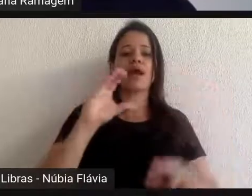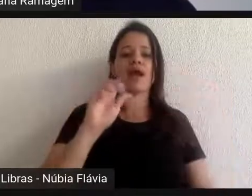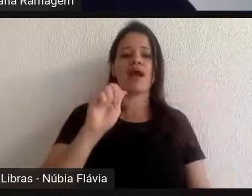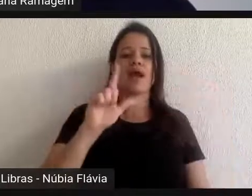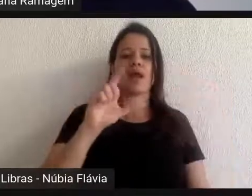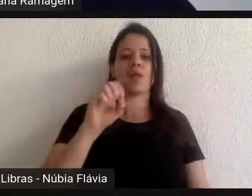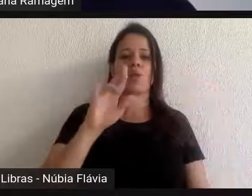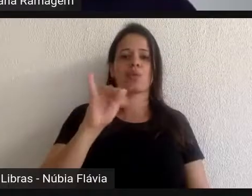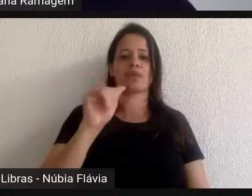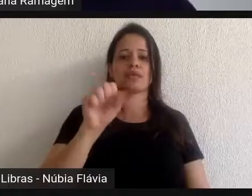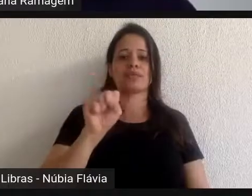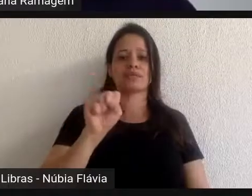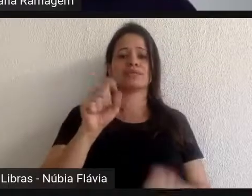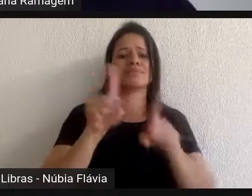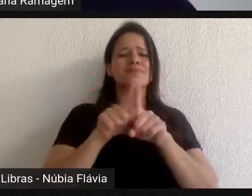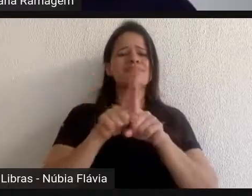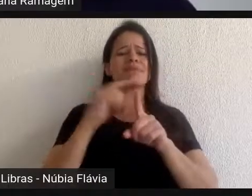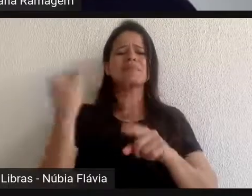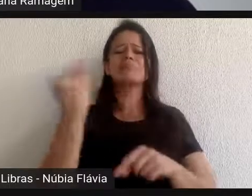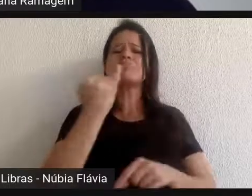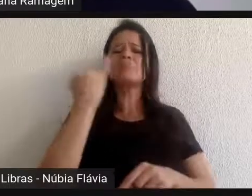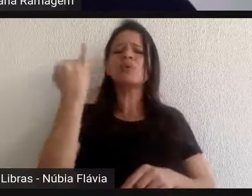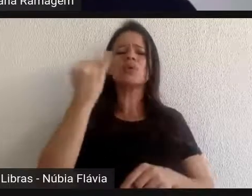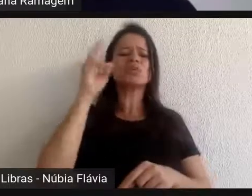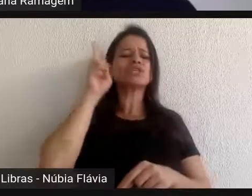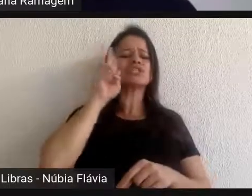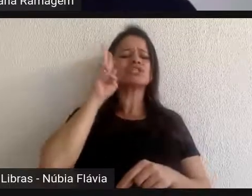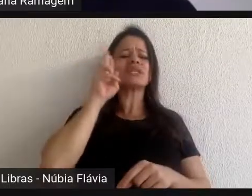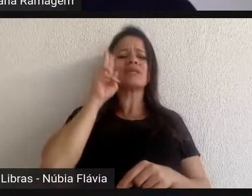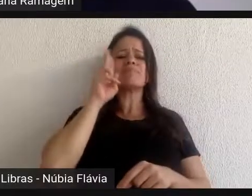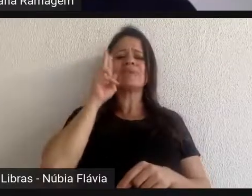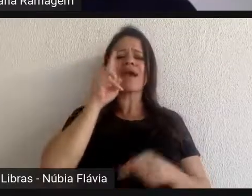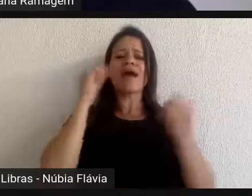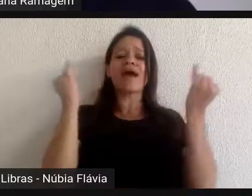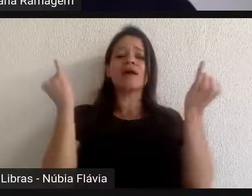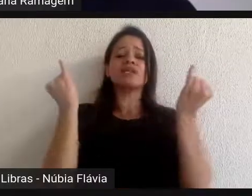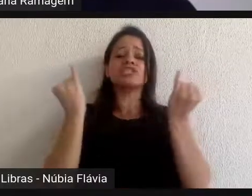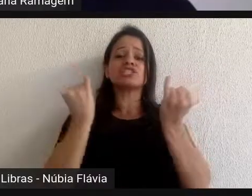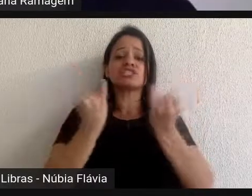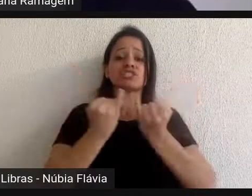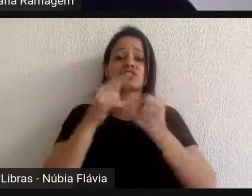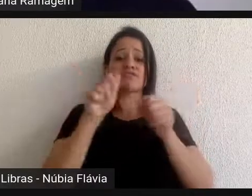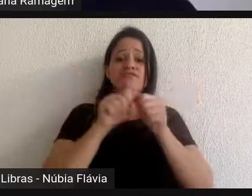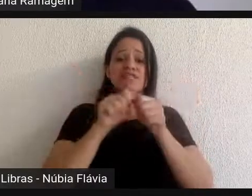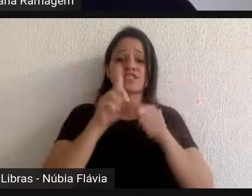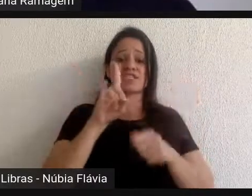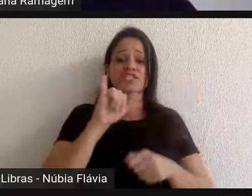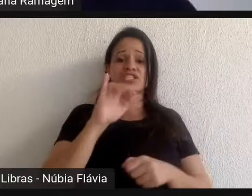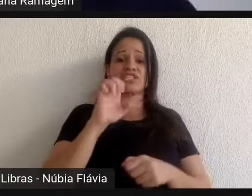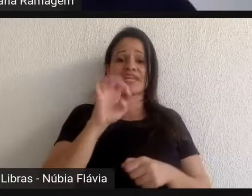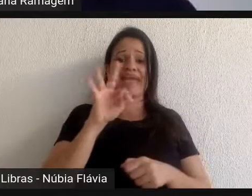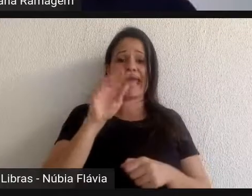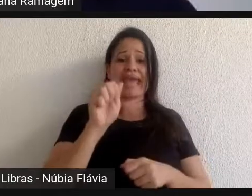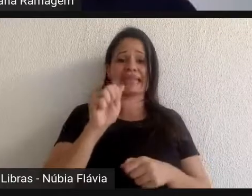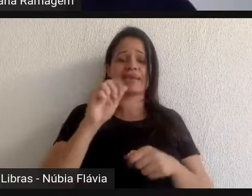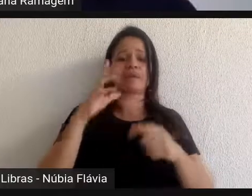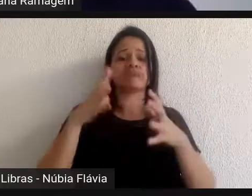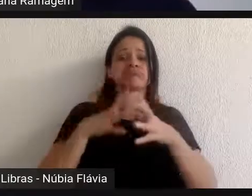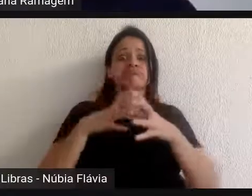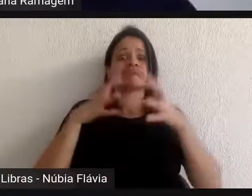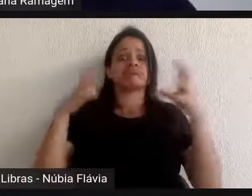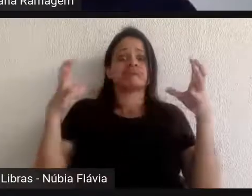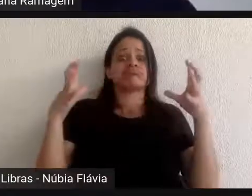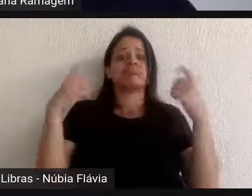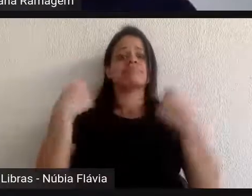coisa importante da gente lembrar em relação à dieta restritiva é que quando a gente faz uma restrição calórica muito, muito grande,